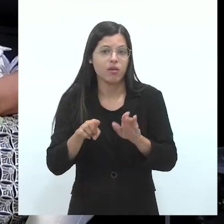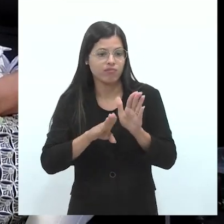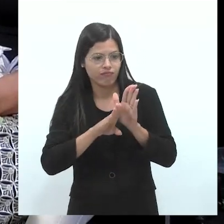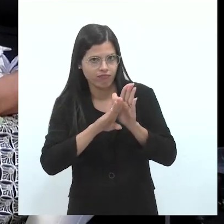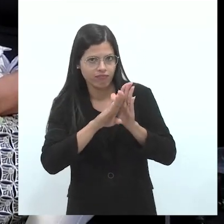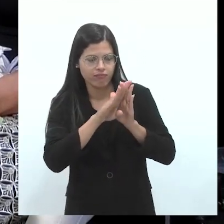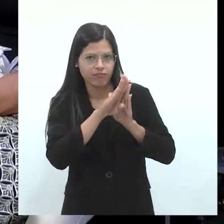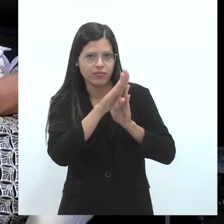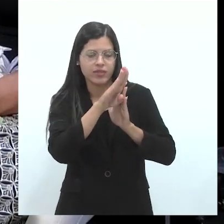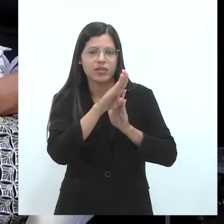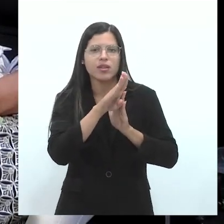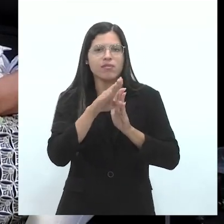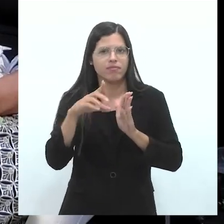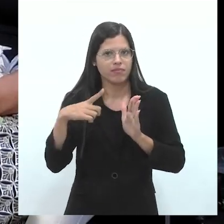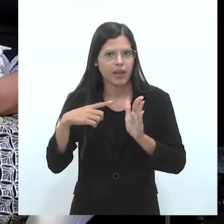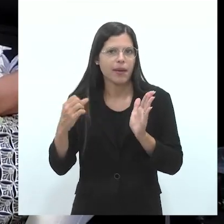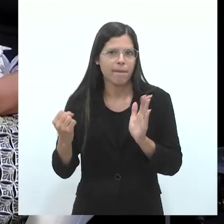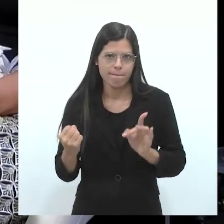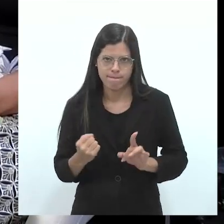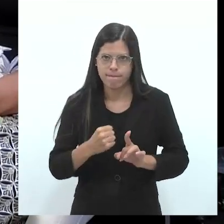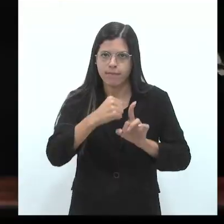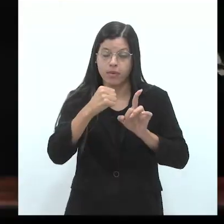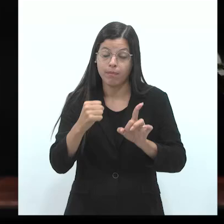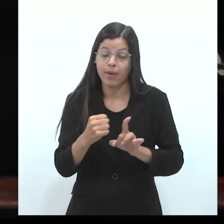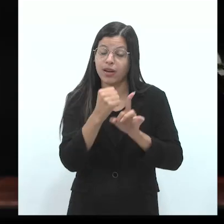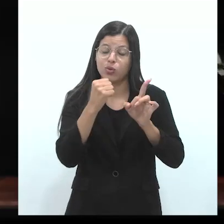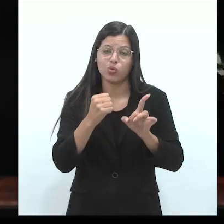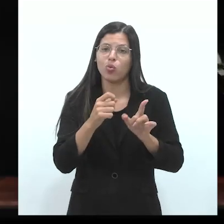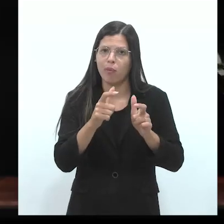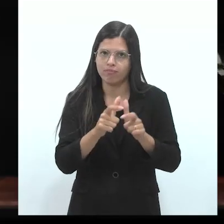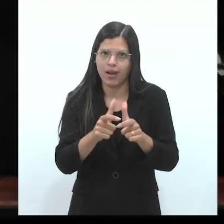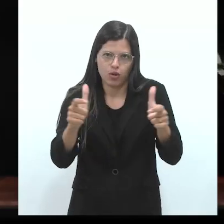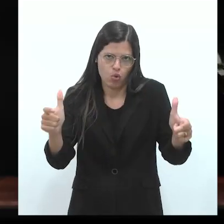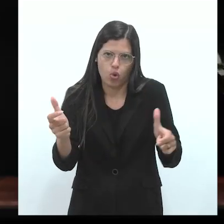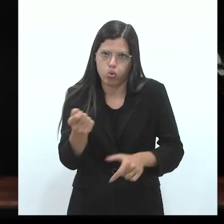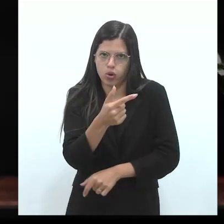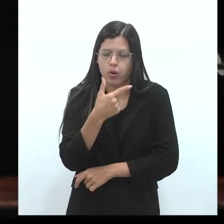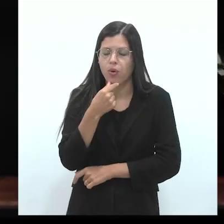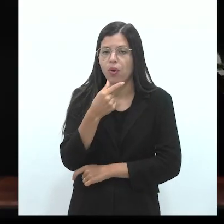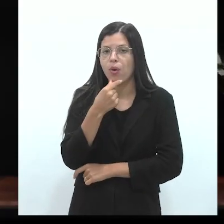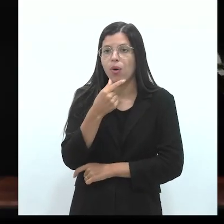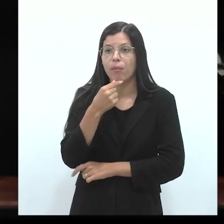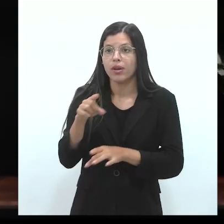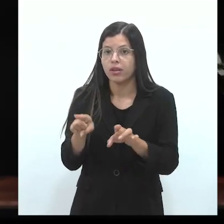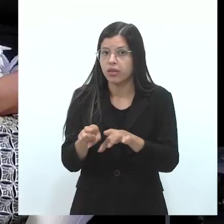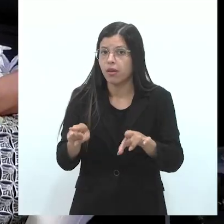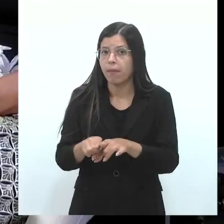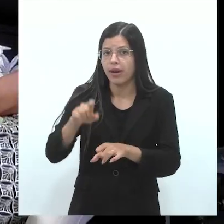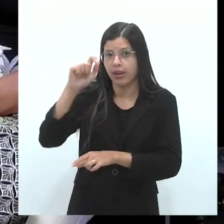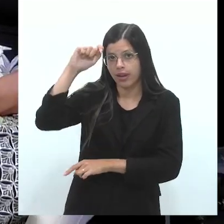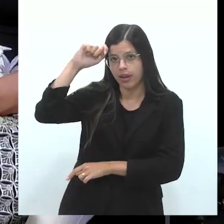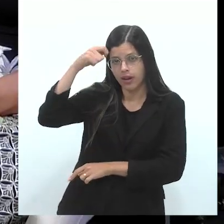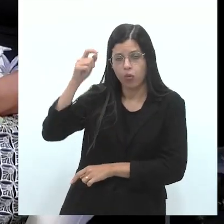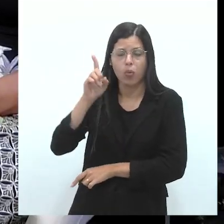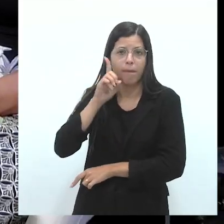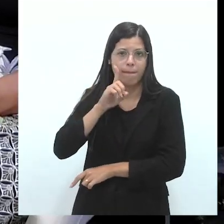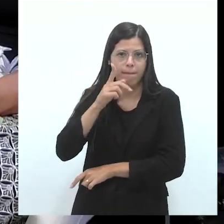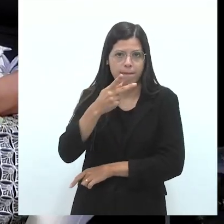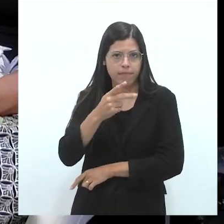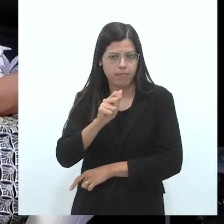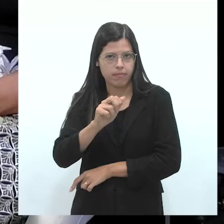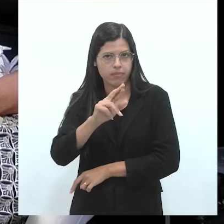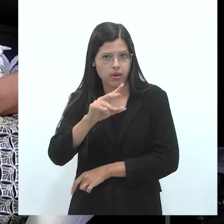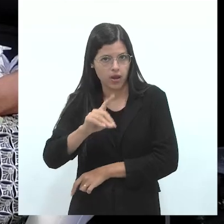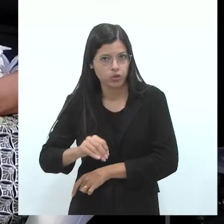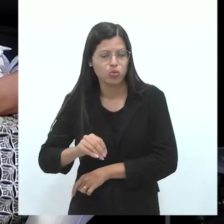para as mulheres é mais significativo do que entre os homens, e também com relação à raça-cor, pretos e pardos são mais afetados, né,